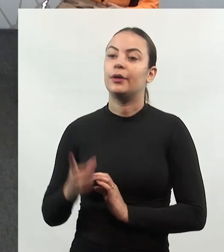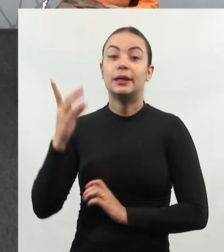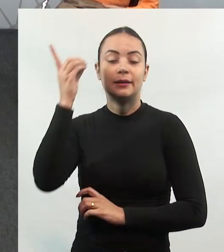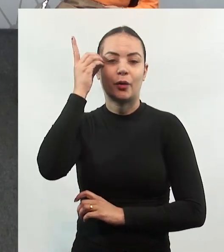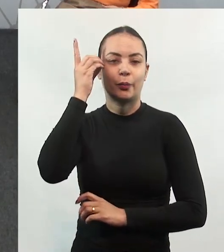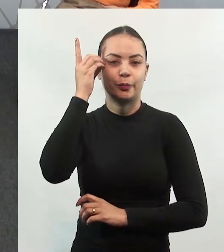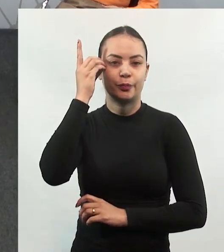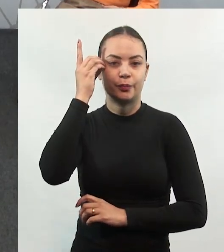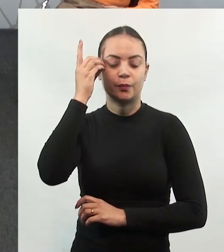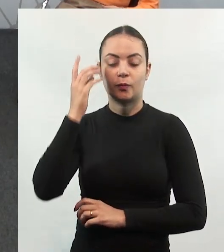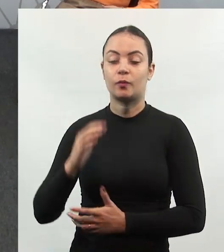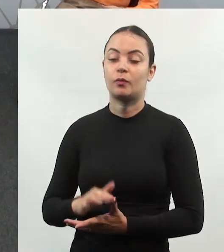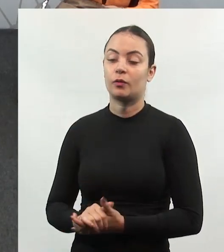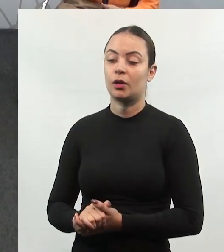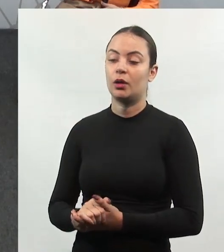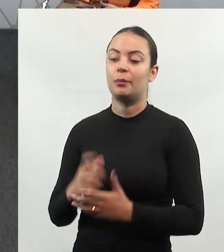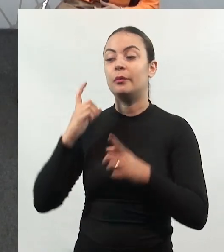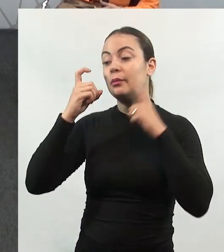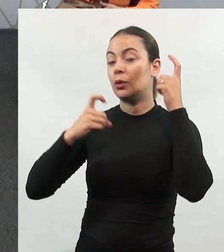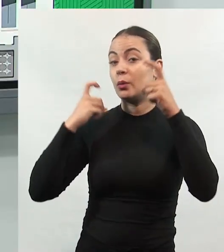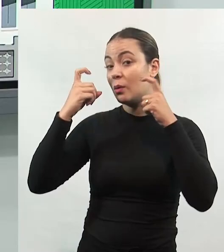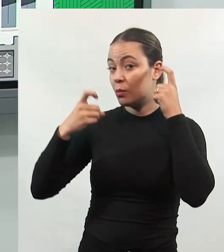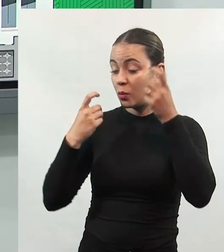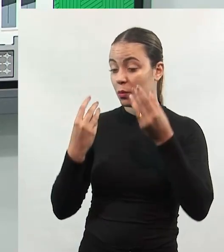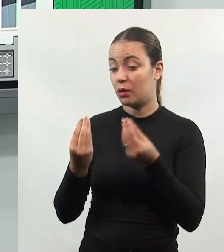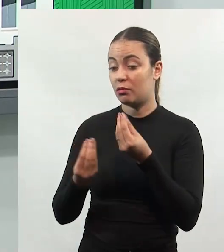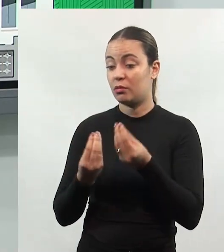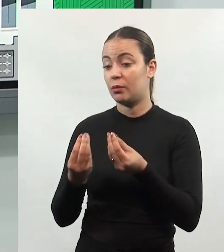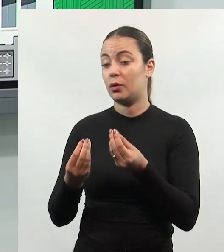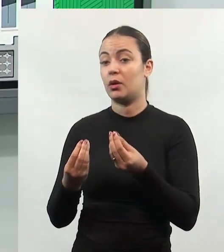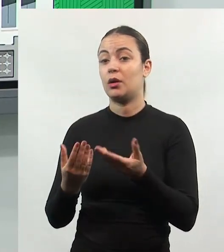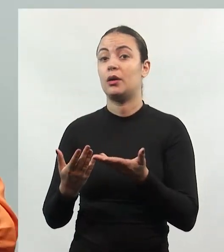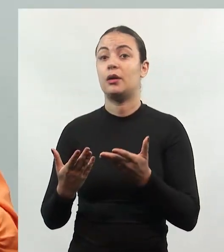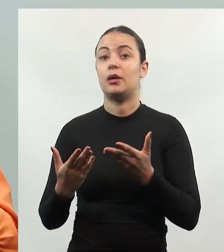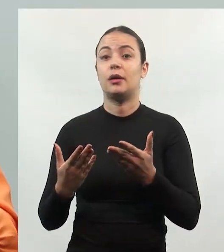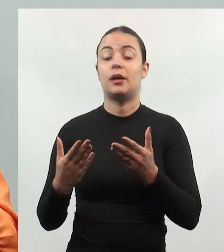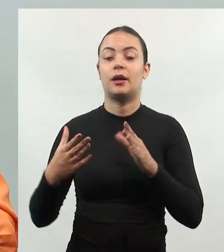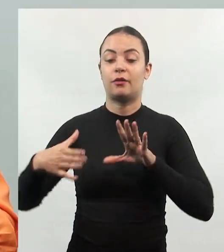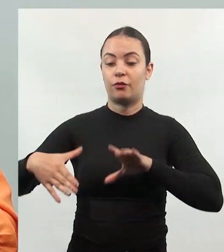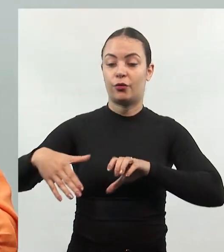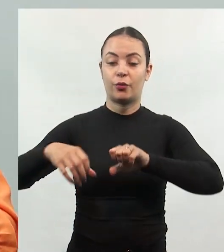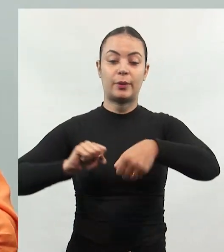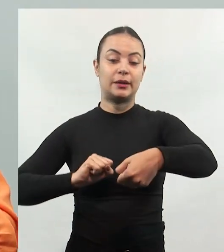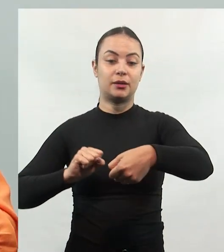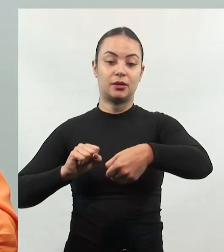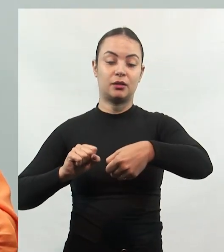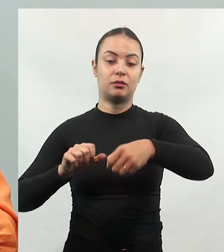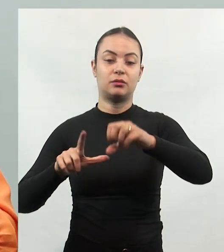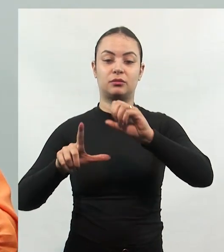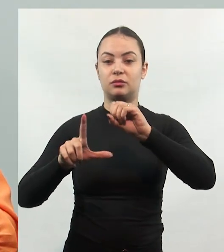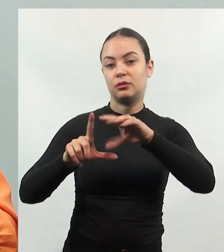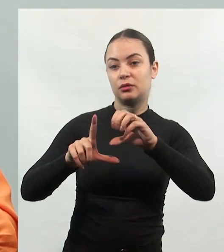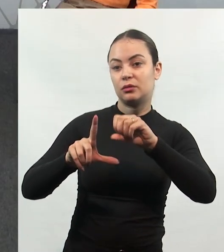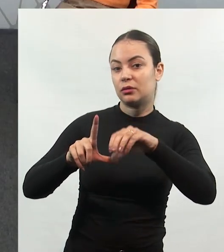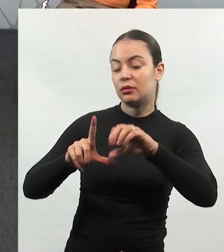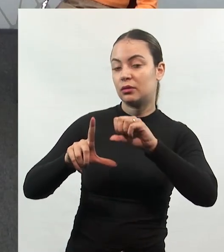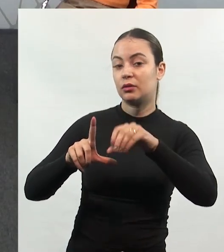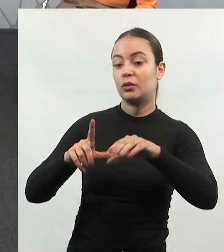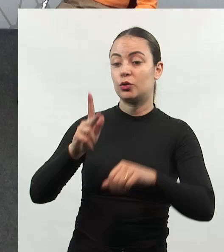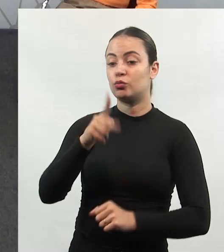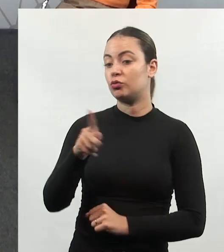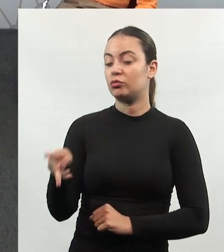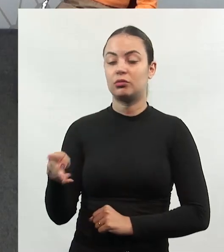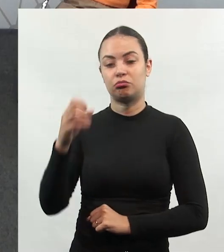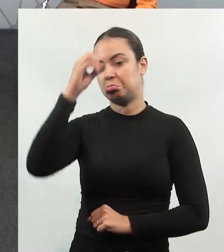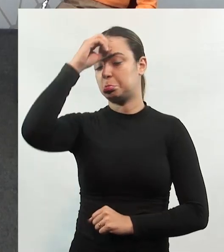preparado, né? Preparado. Todo mundo bem novinho, mas assim, a gente entrava com tudo coragem. magrelinha, dentro bem novinha. De uma sala de aula, era muito interessante.